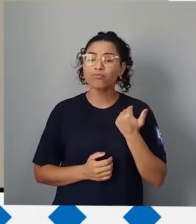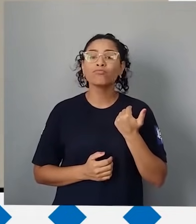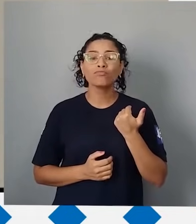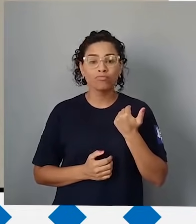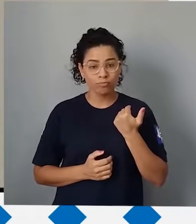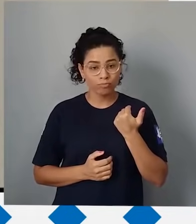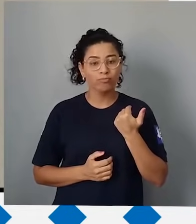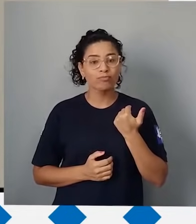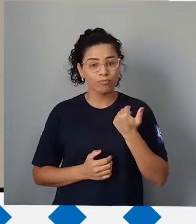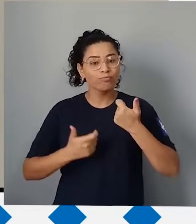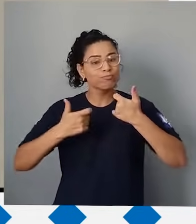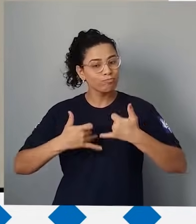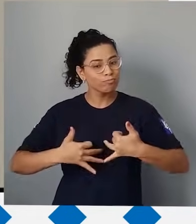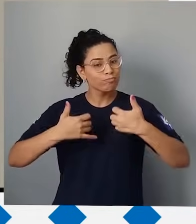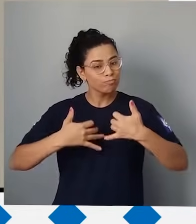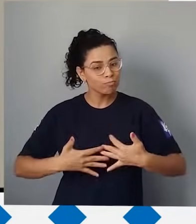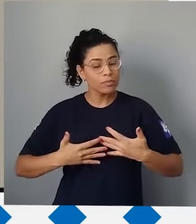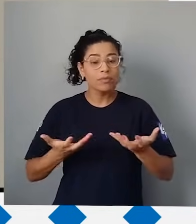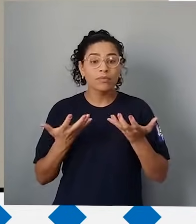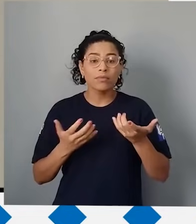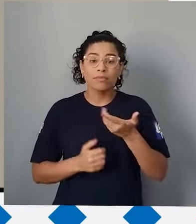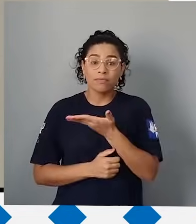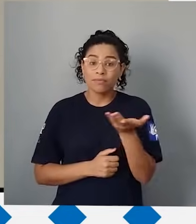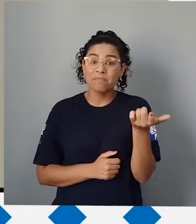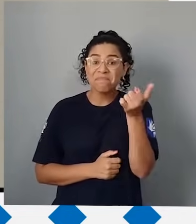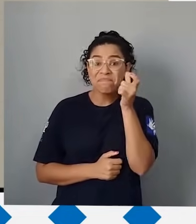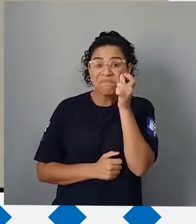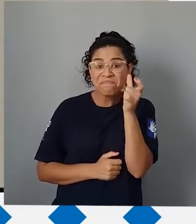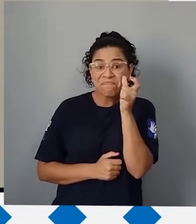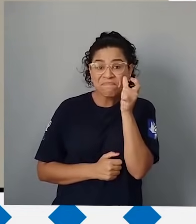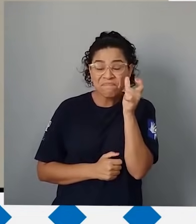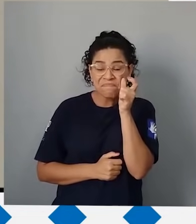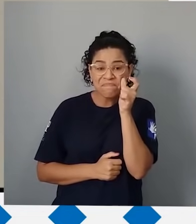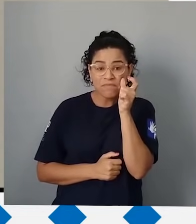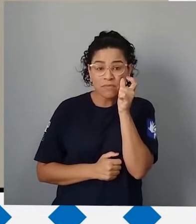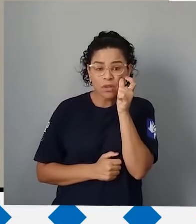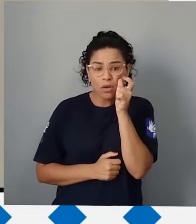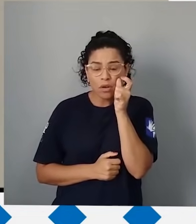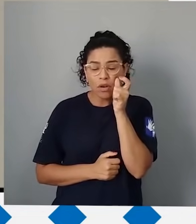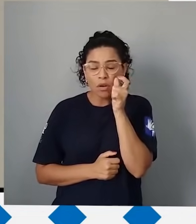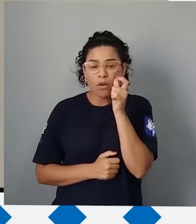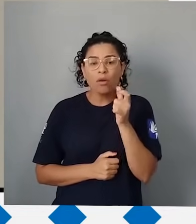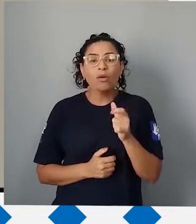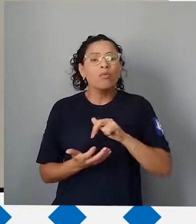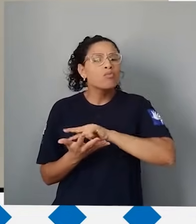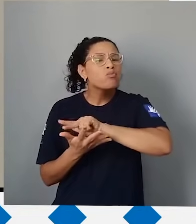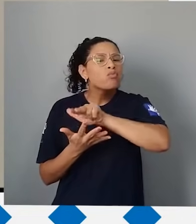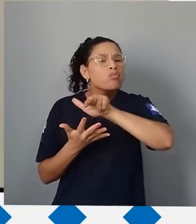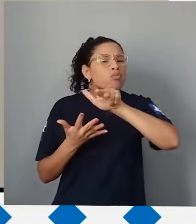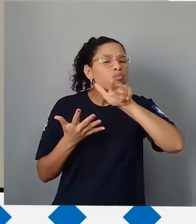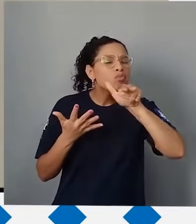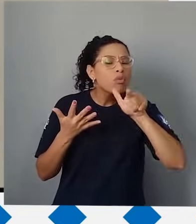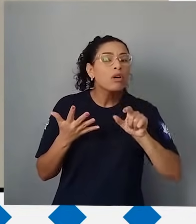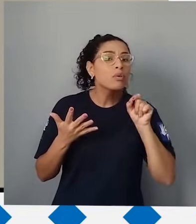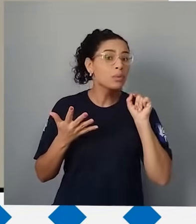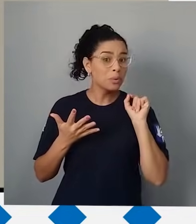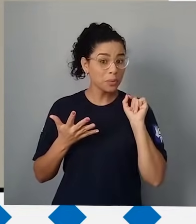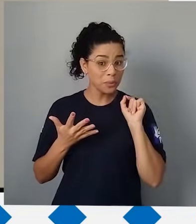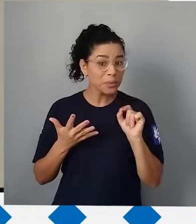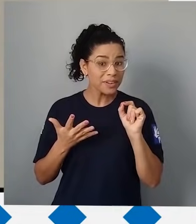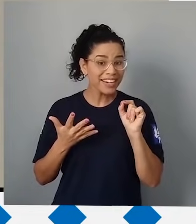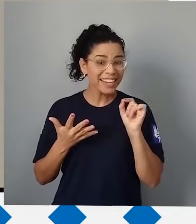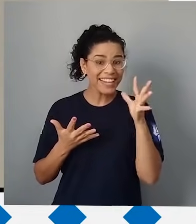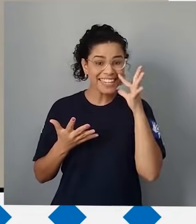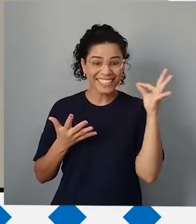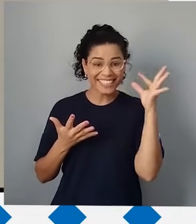disso. Eu quero que vocês assistam um vídeo de muitos gatinhos e percebam as